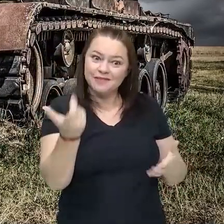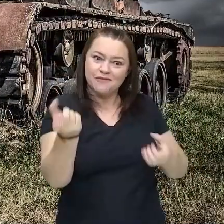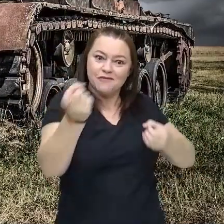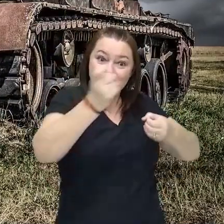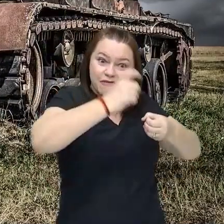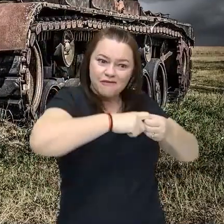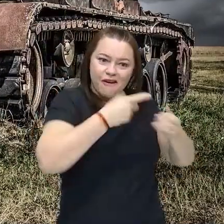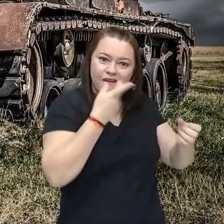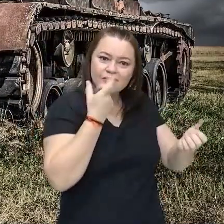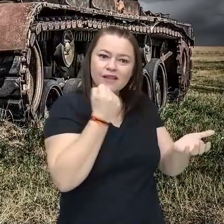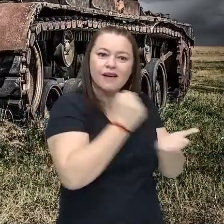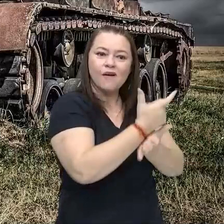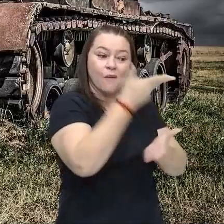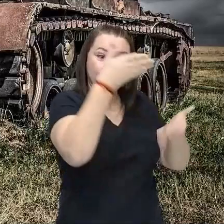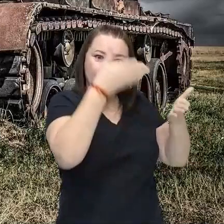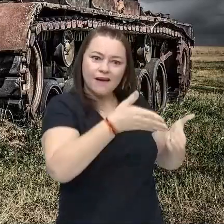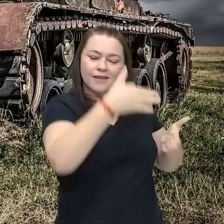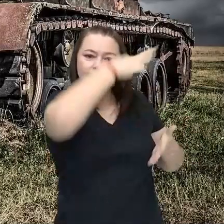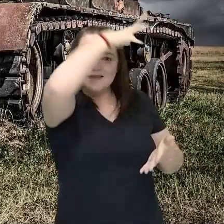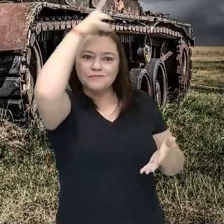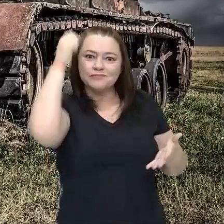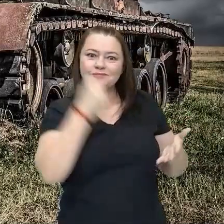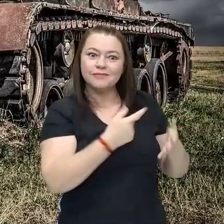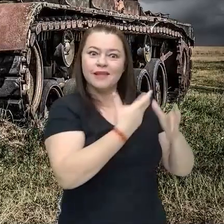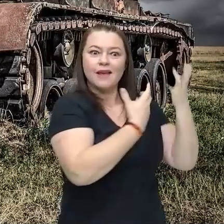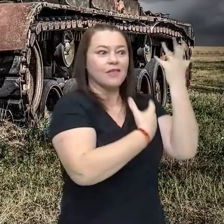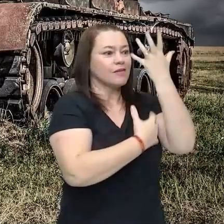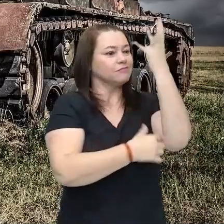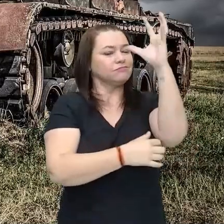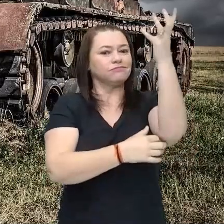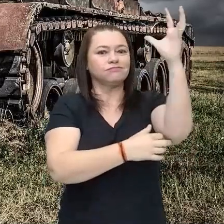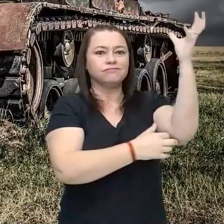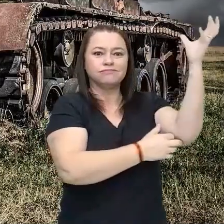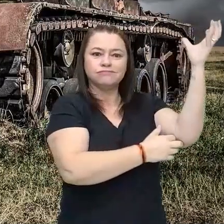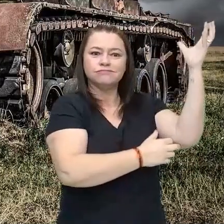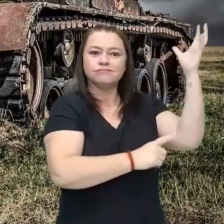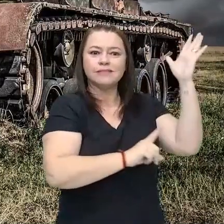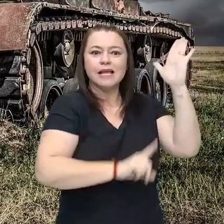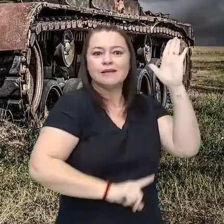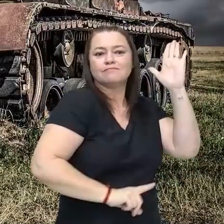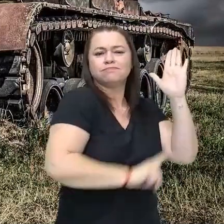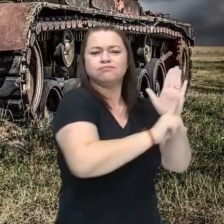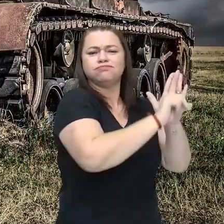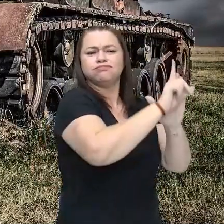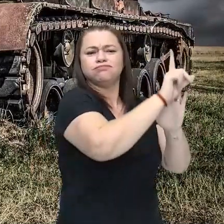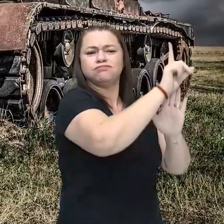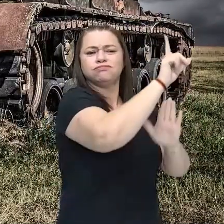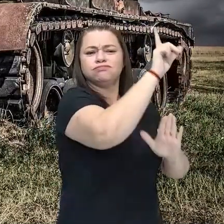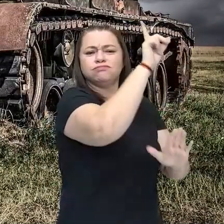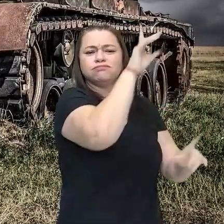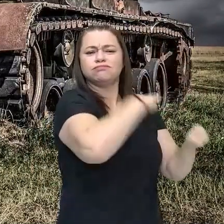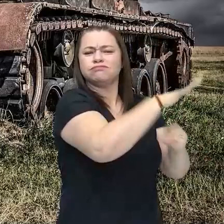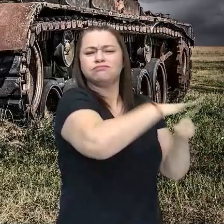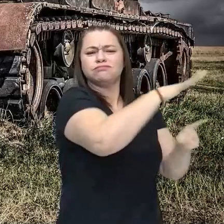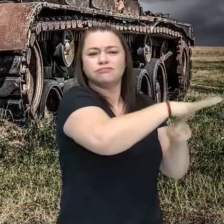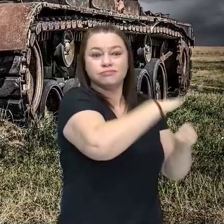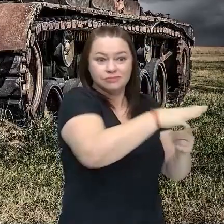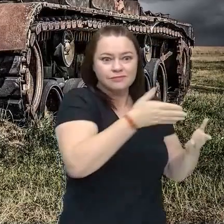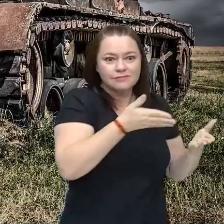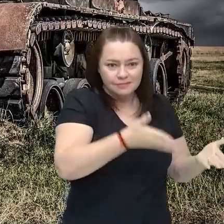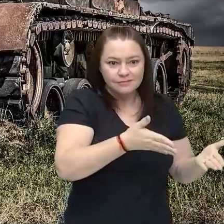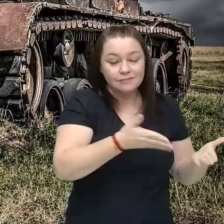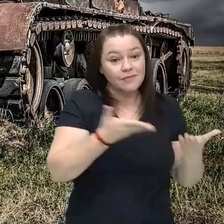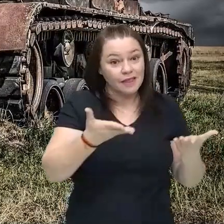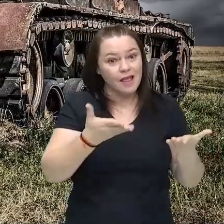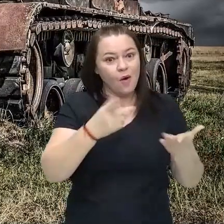nossa árvore maravilhosa volta a trazer riquezas para o nosso estado. E a Segunda Guerra Mundial fez